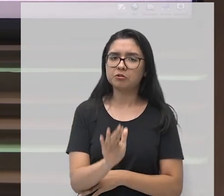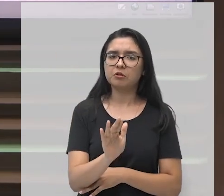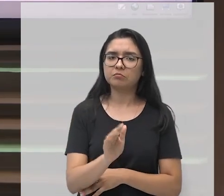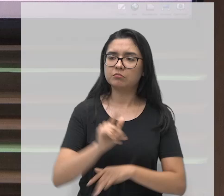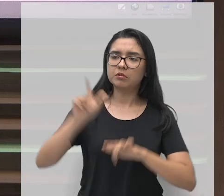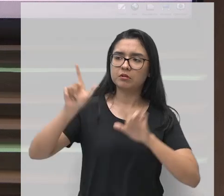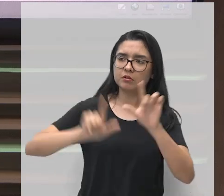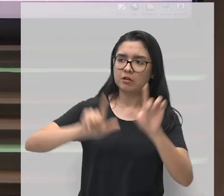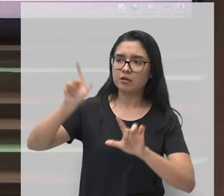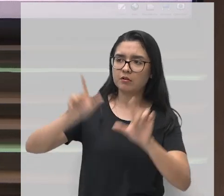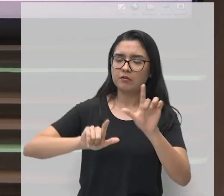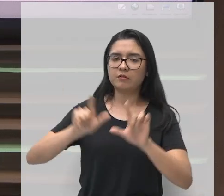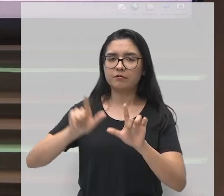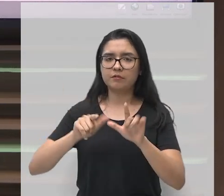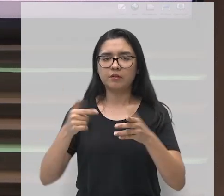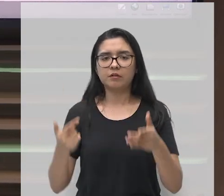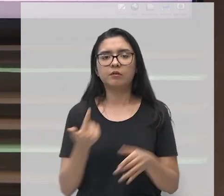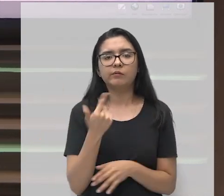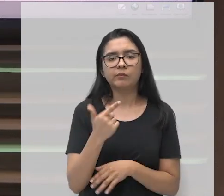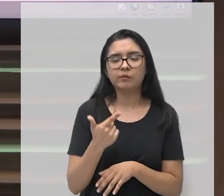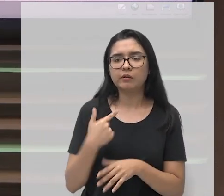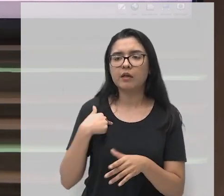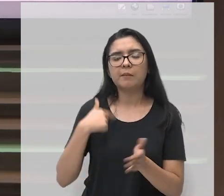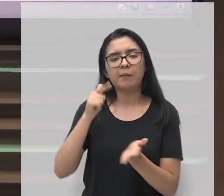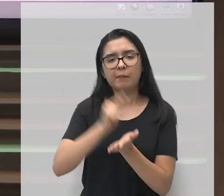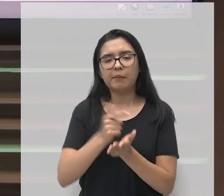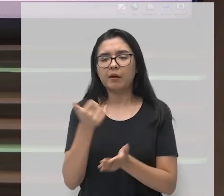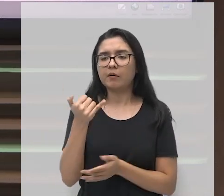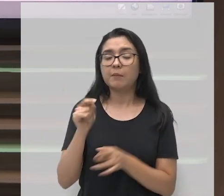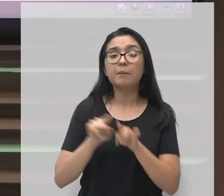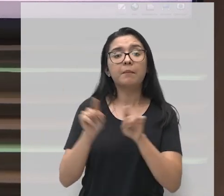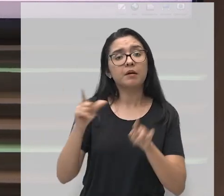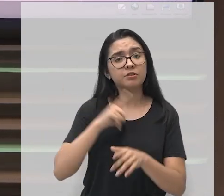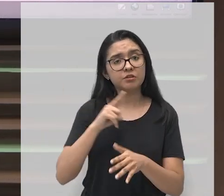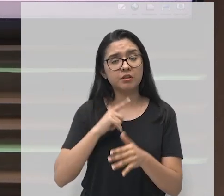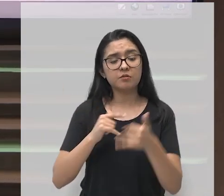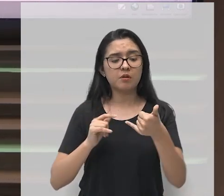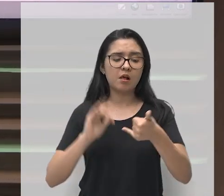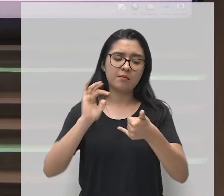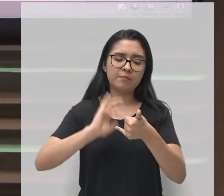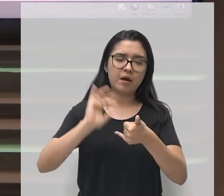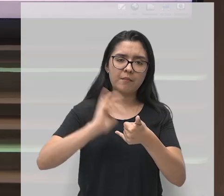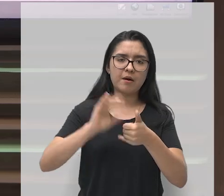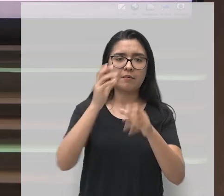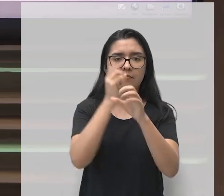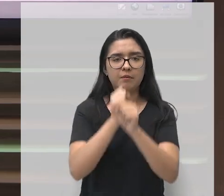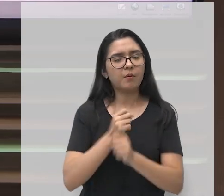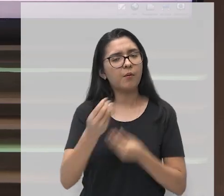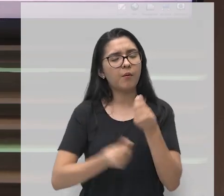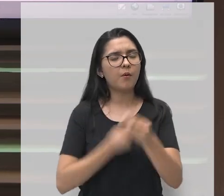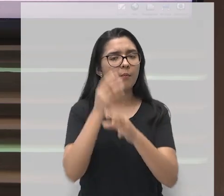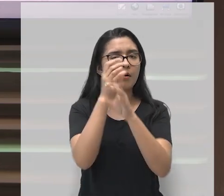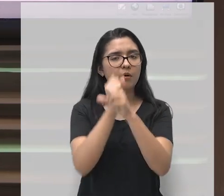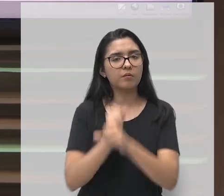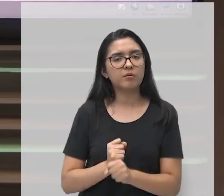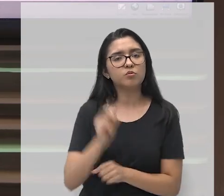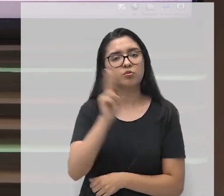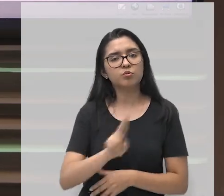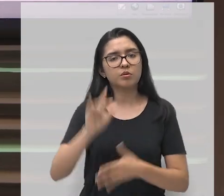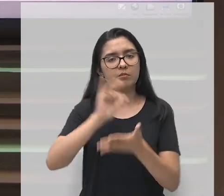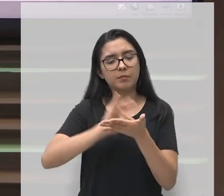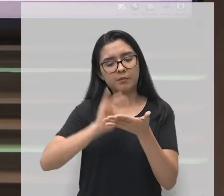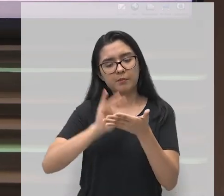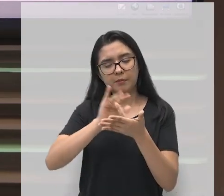do televisor, está sem papel, sem caneta, mas está com o seu celular lá com calculadora. Como é que eu faço para calcular esse desconto utilizando a